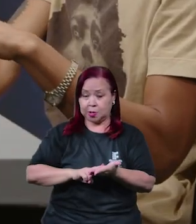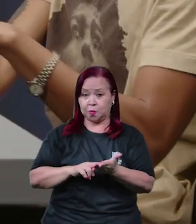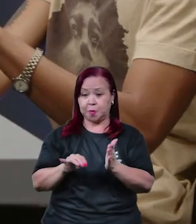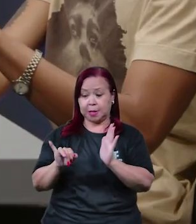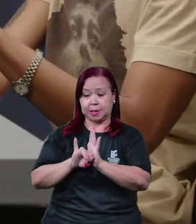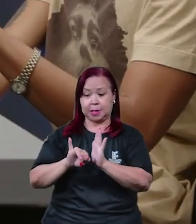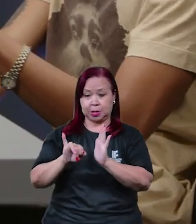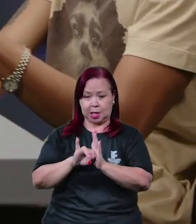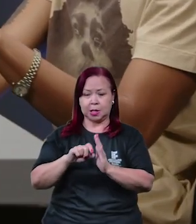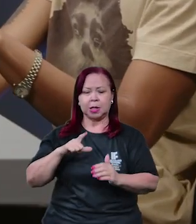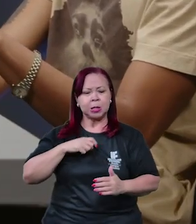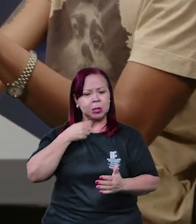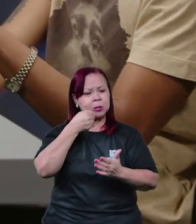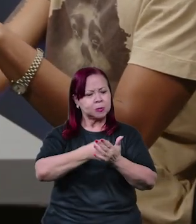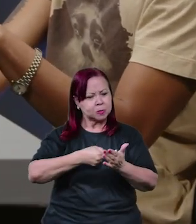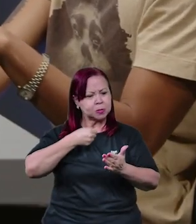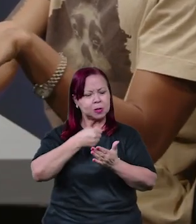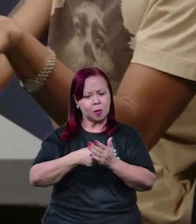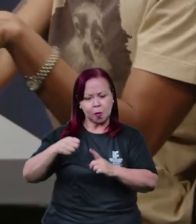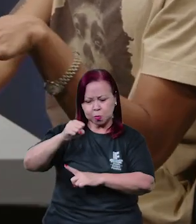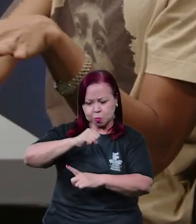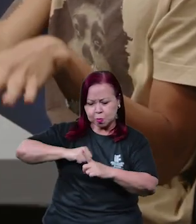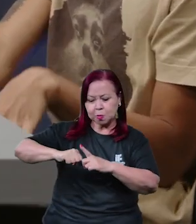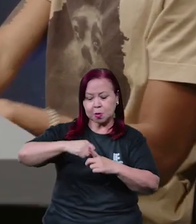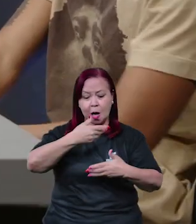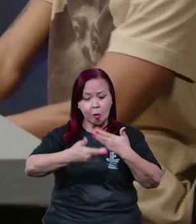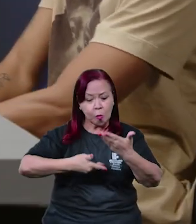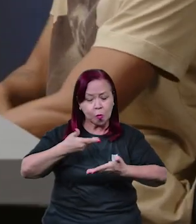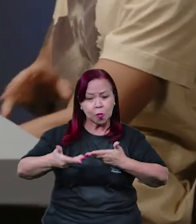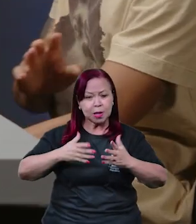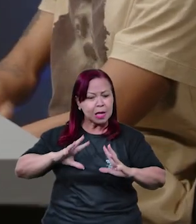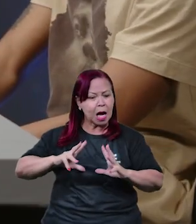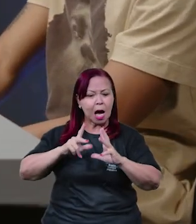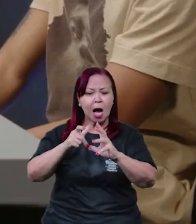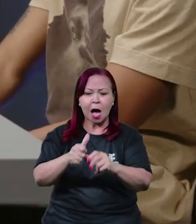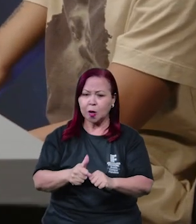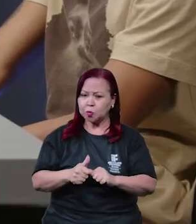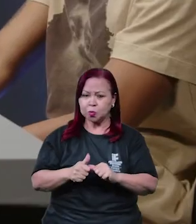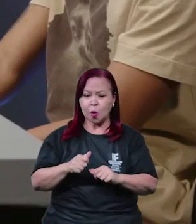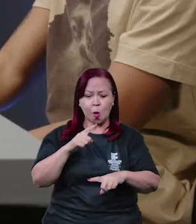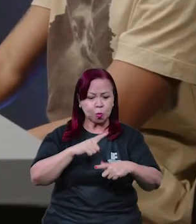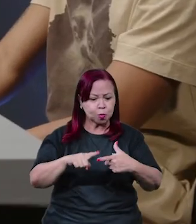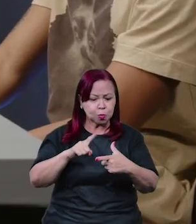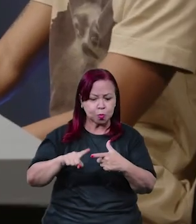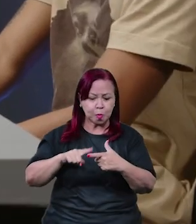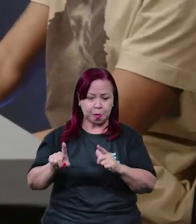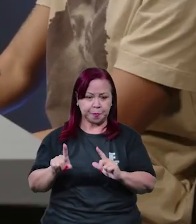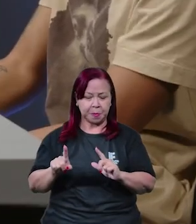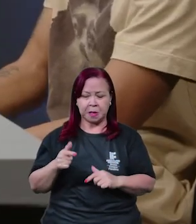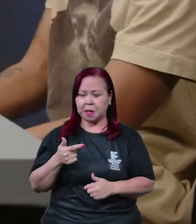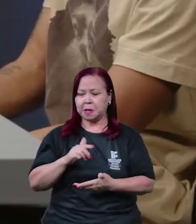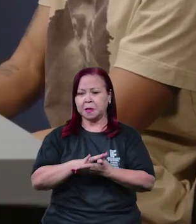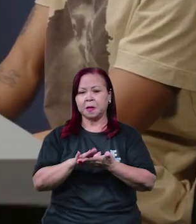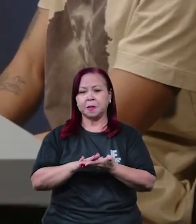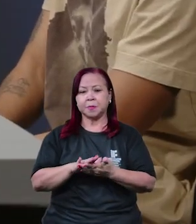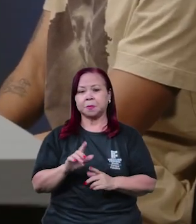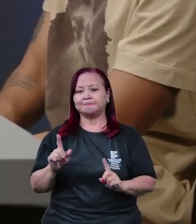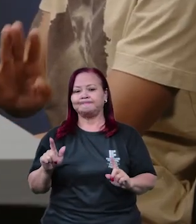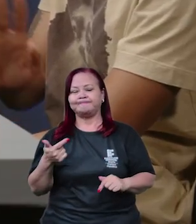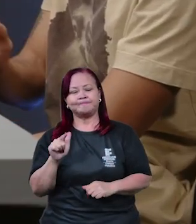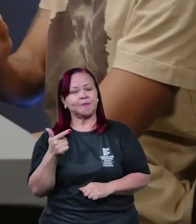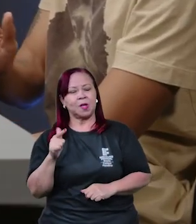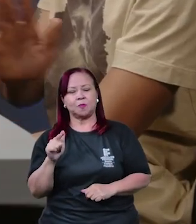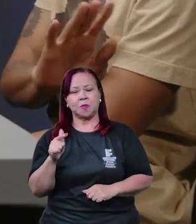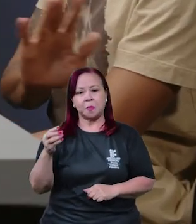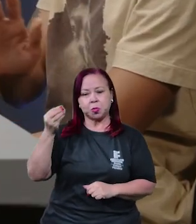batalha social, né? De você Sim. lidar com todas as paradas que vêm com isso. Uhum. E assim, é isso mesmo, a gente não tem culpa nenhuma também da pessoa ser desinformada,